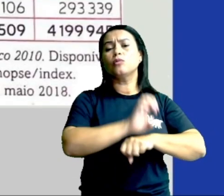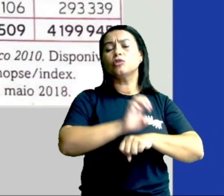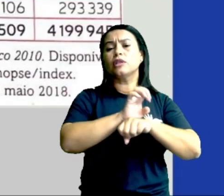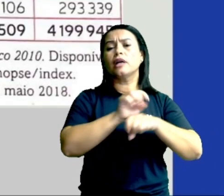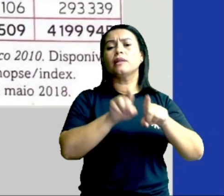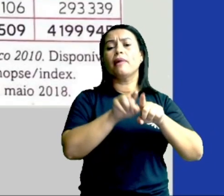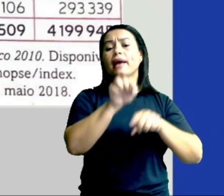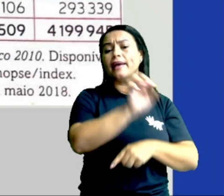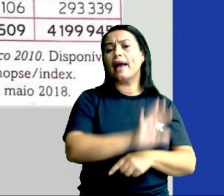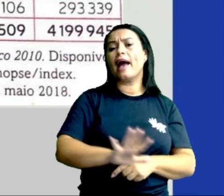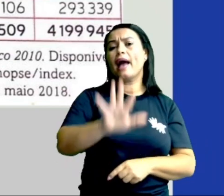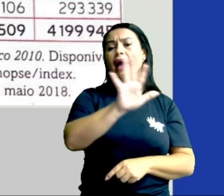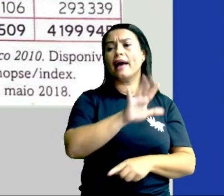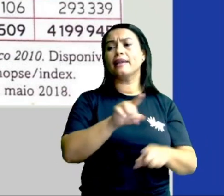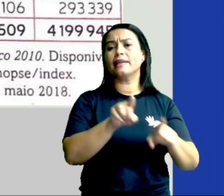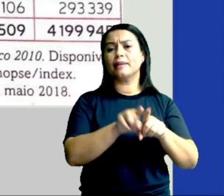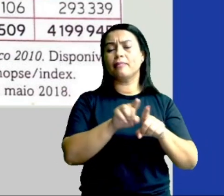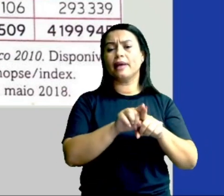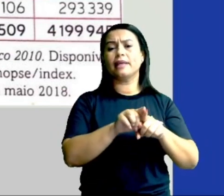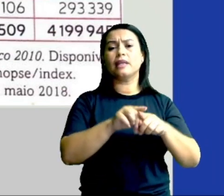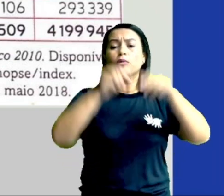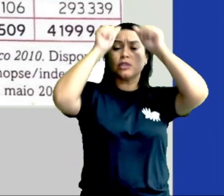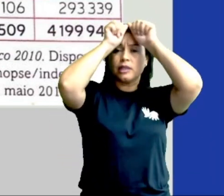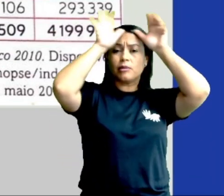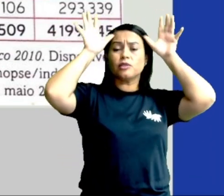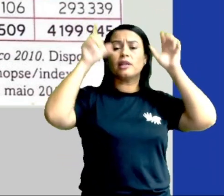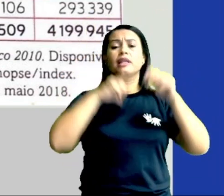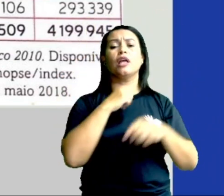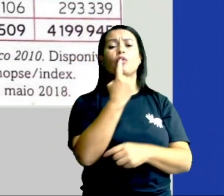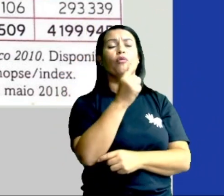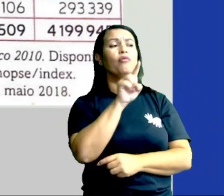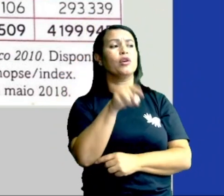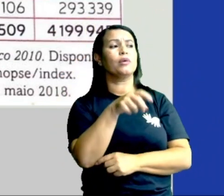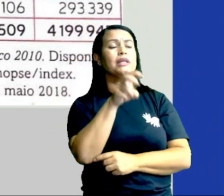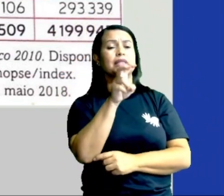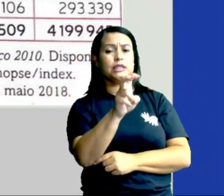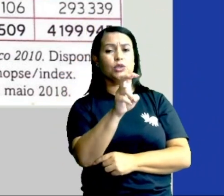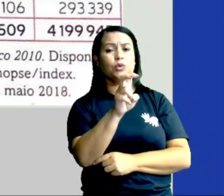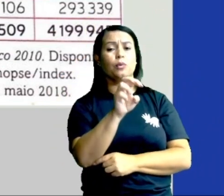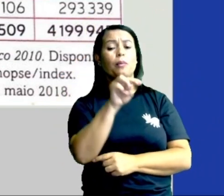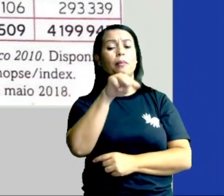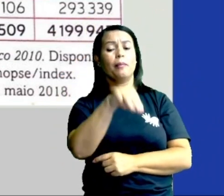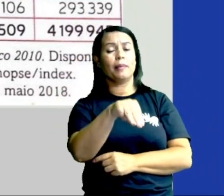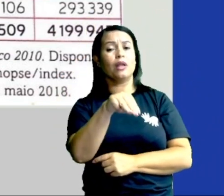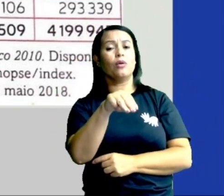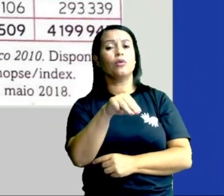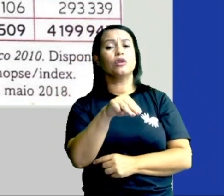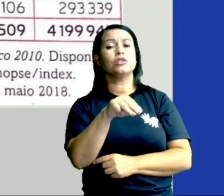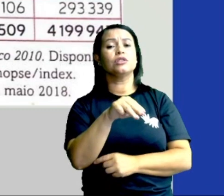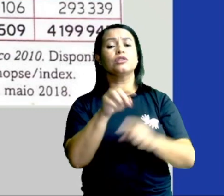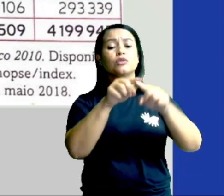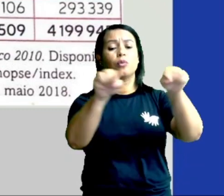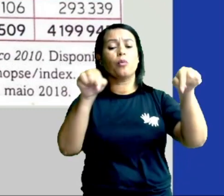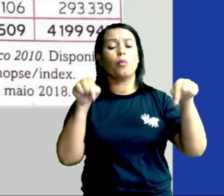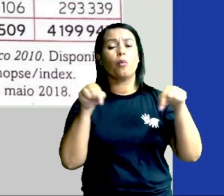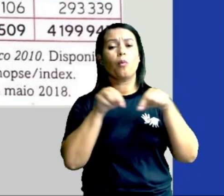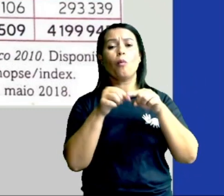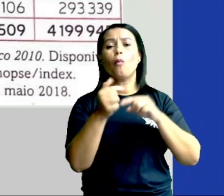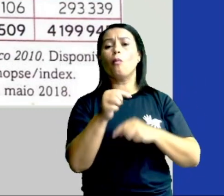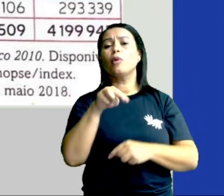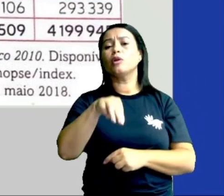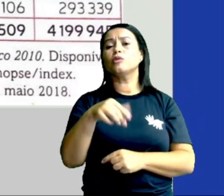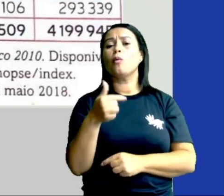área territorial de cada estado né então o Estado do Amazonas tem 1,5 milhões de quilômetros quadrados e Estado do Pará e cerca de